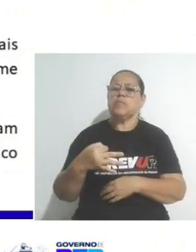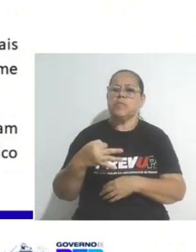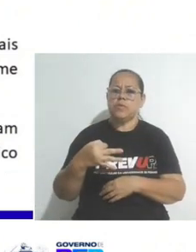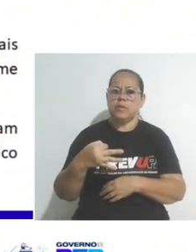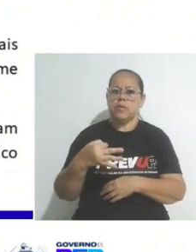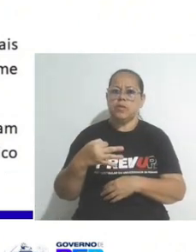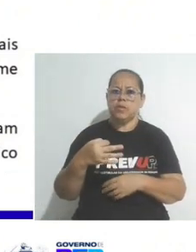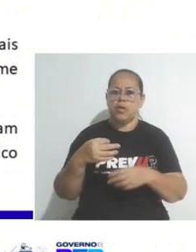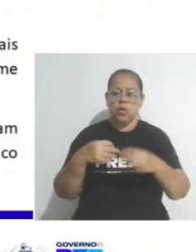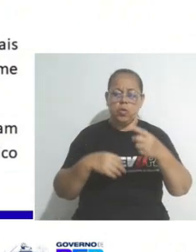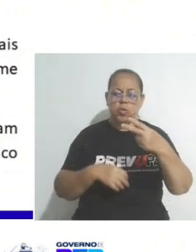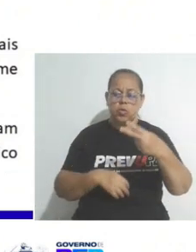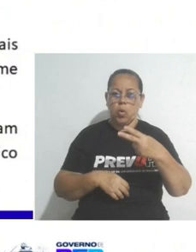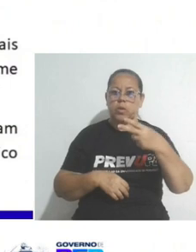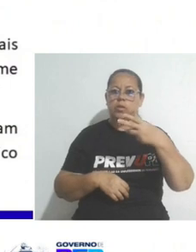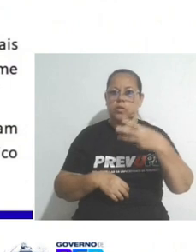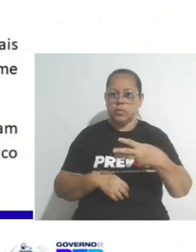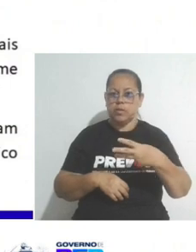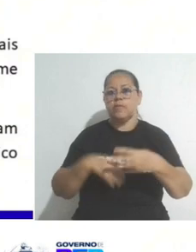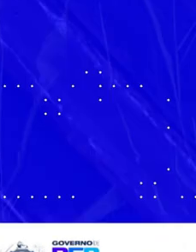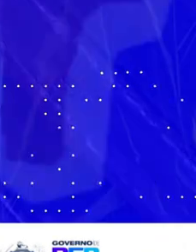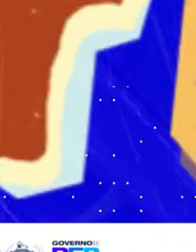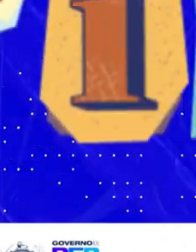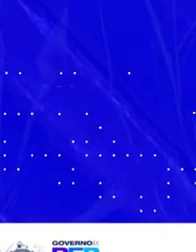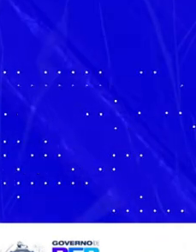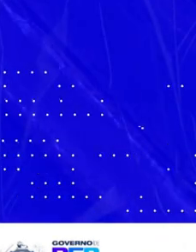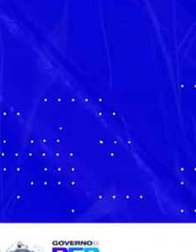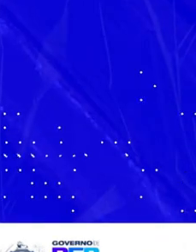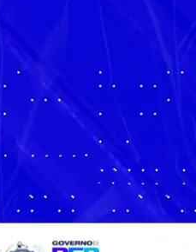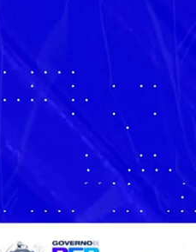2 e 3 estão corretos